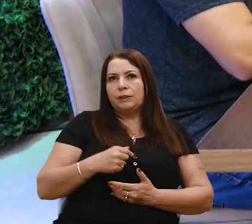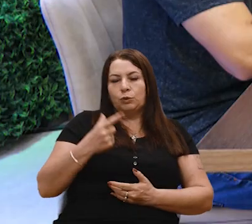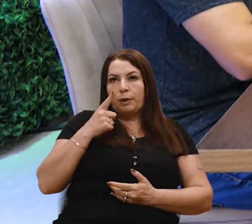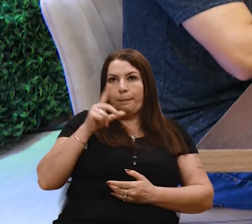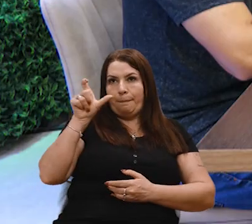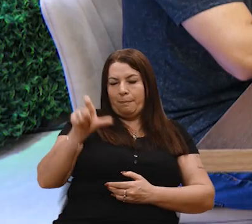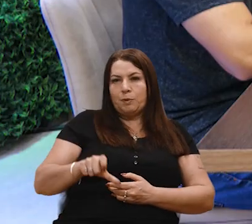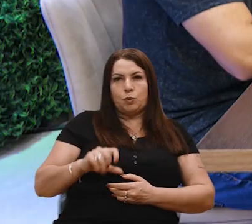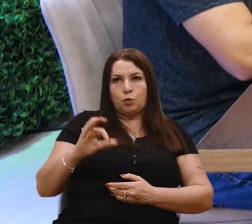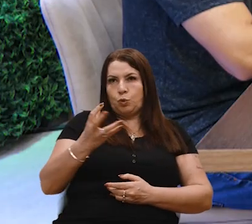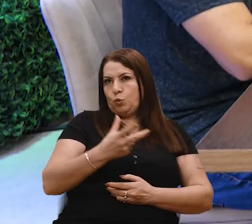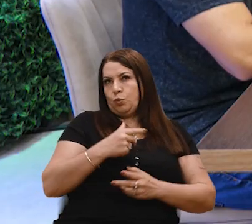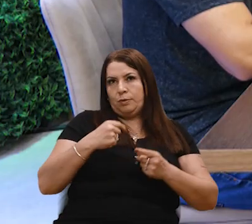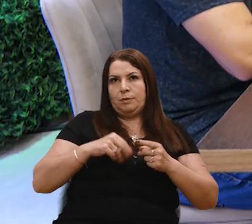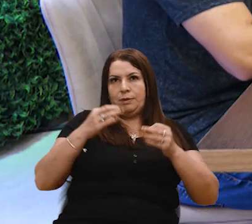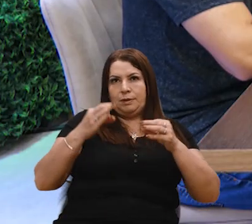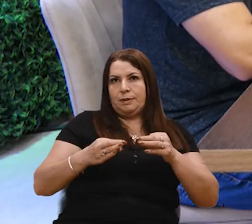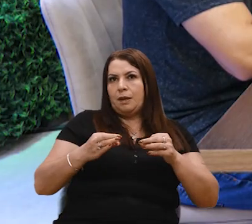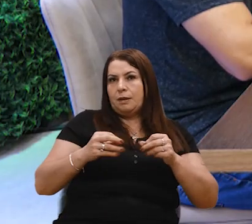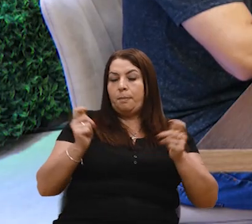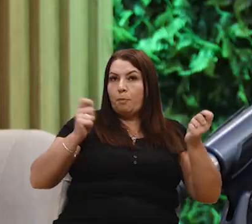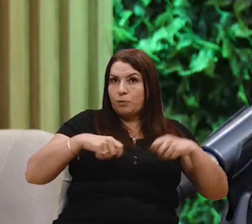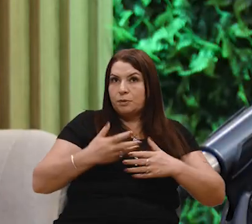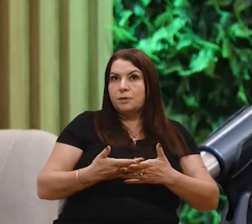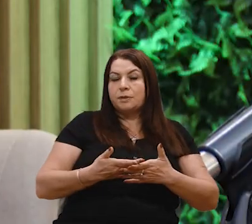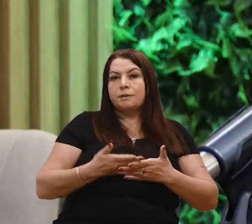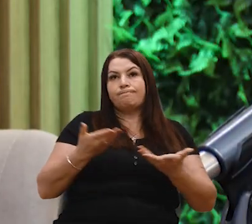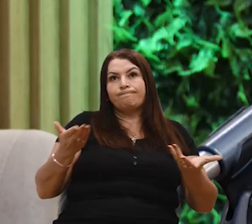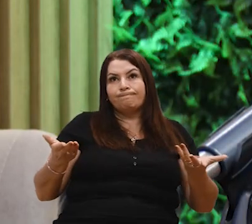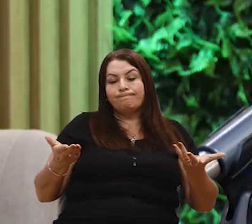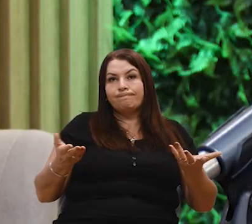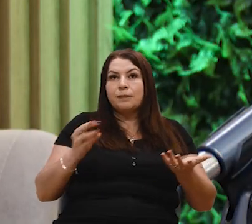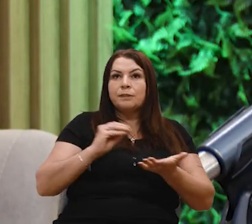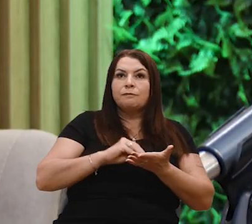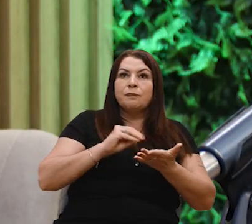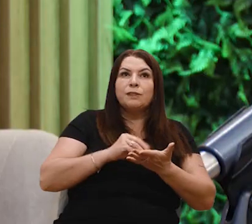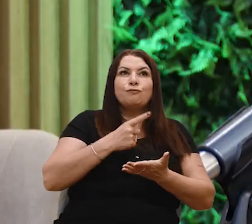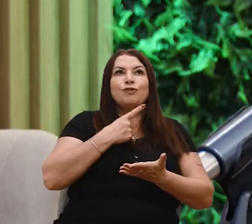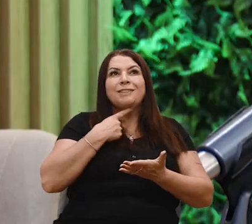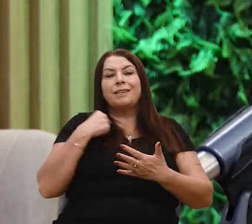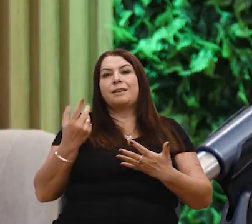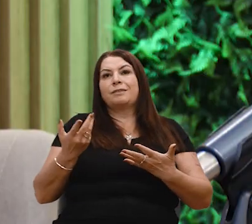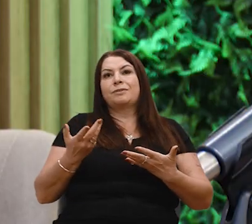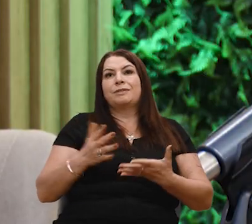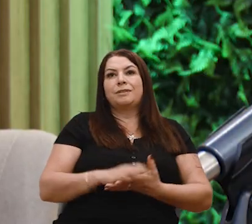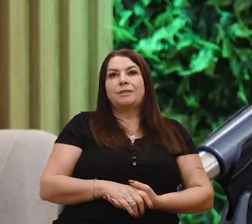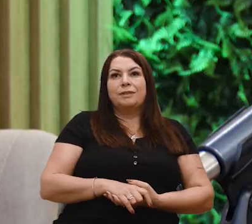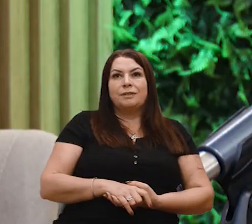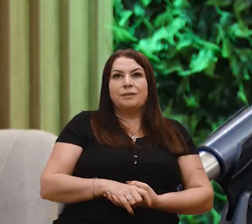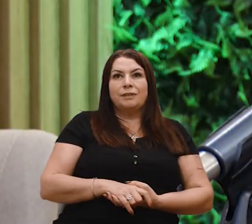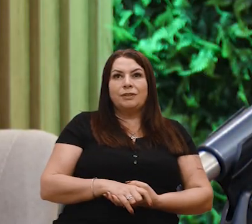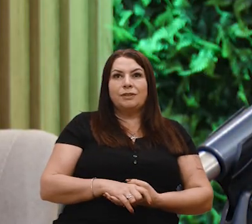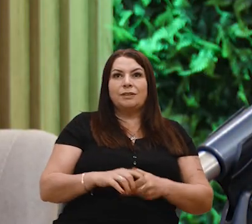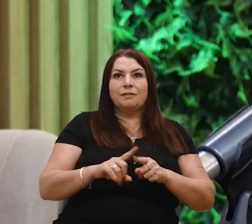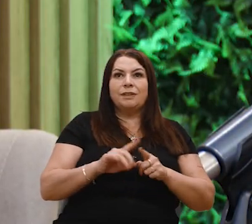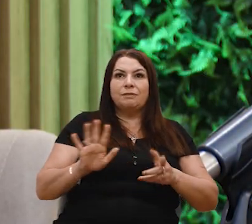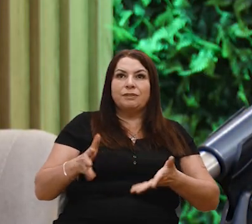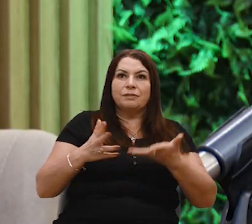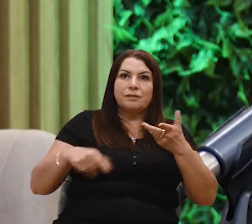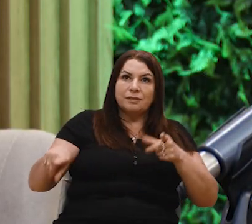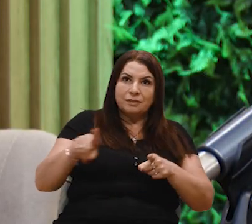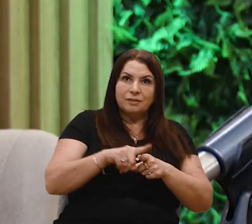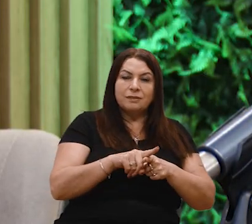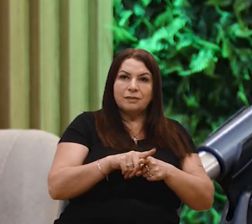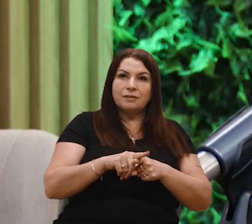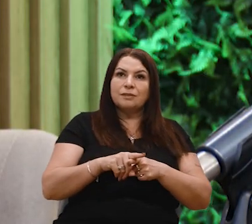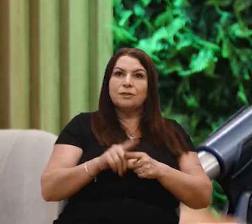todos, né? A pessoa tem todas as condições, todas as ferramentas possíveis, mas falta vontade, falta um